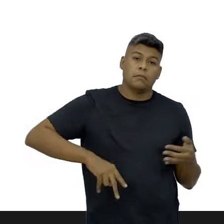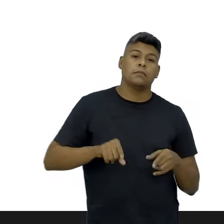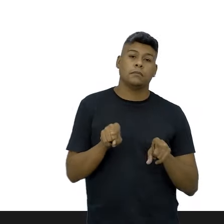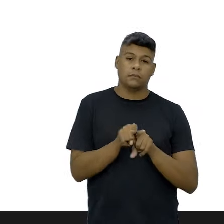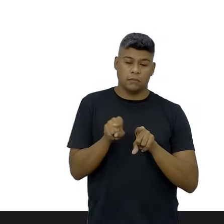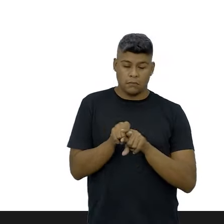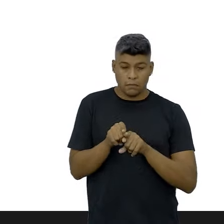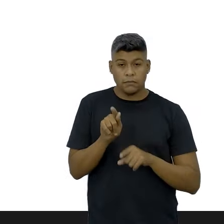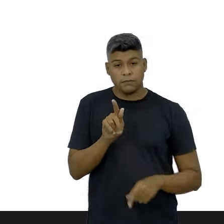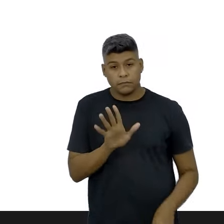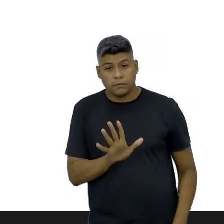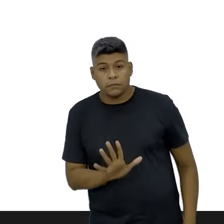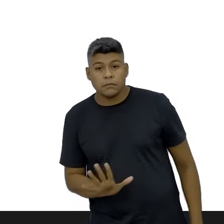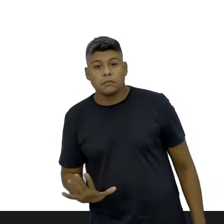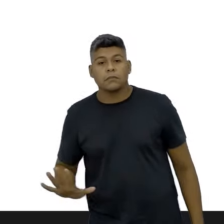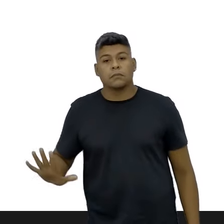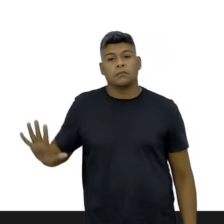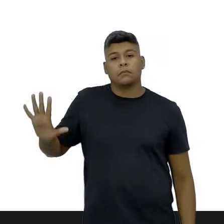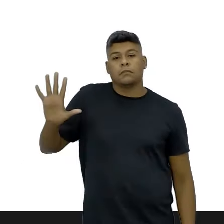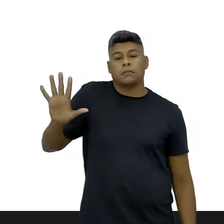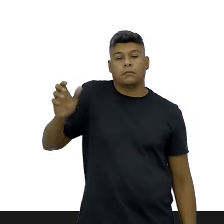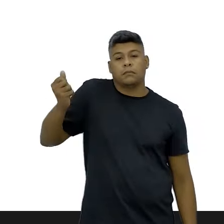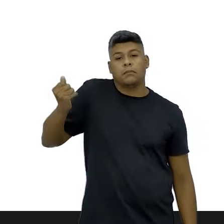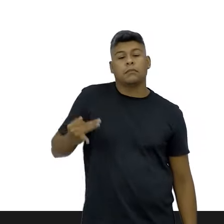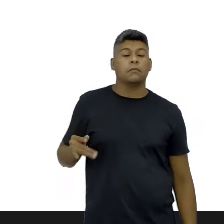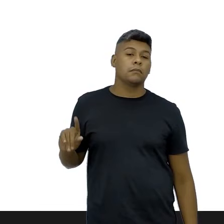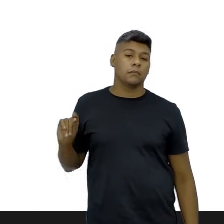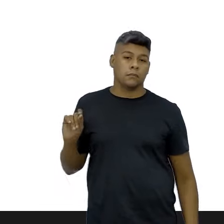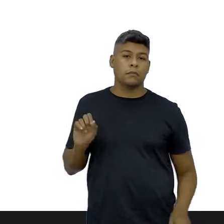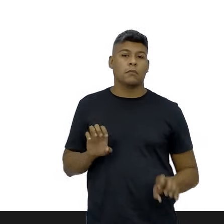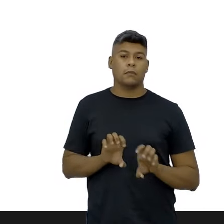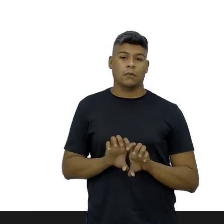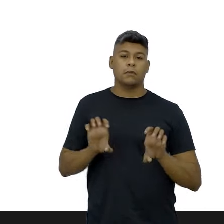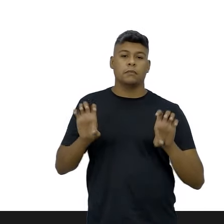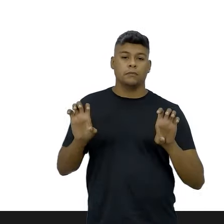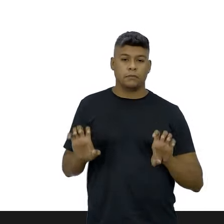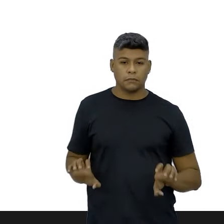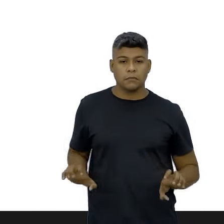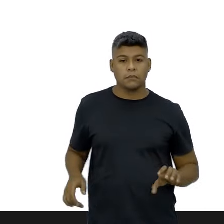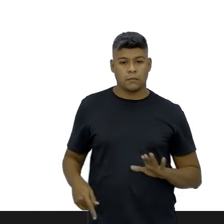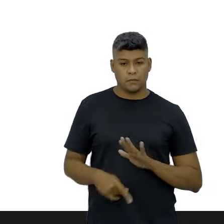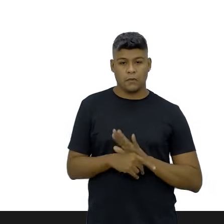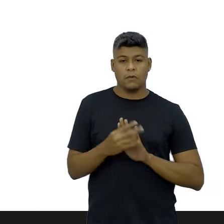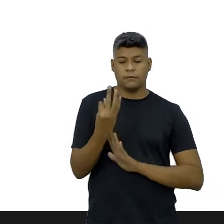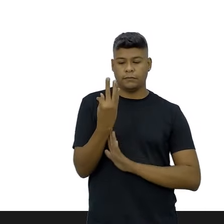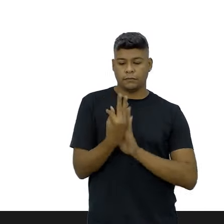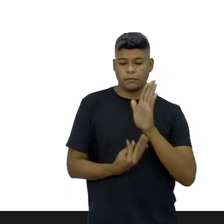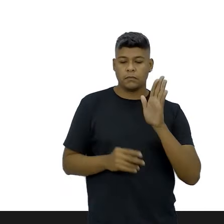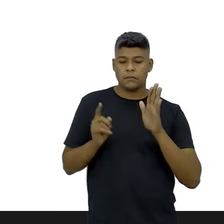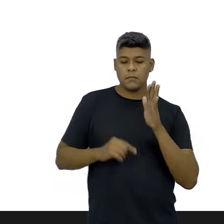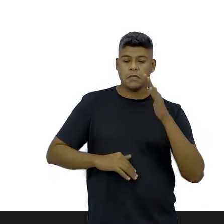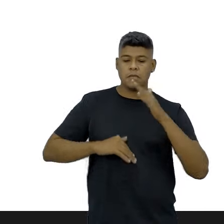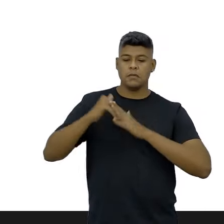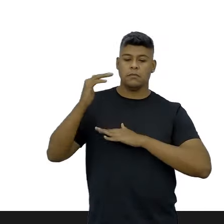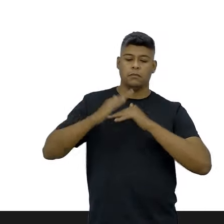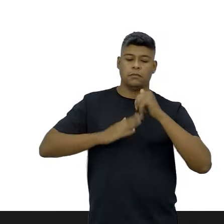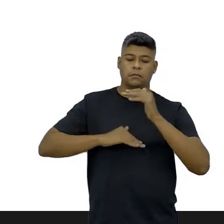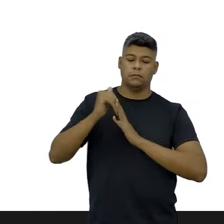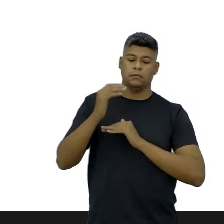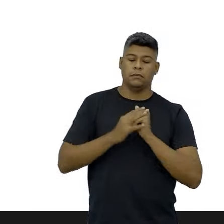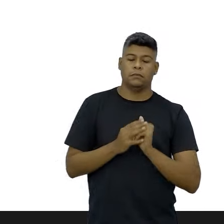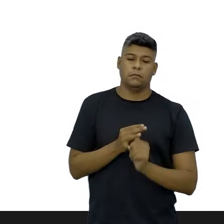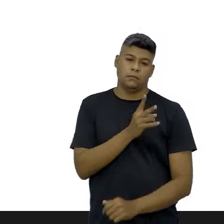também, em geral, define aí essa estrutura composicional do texto, que é a habilidade do